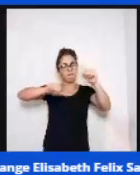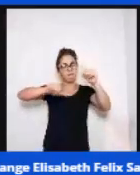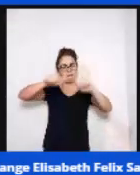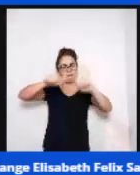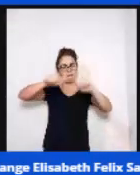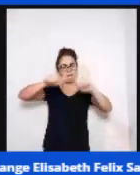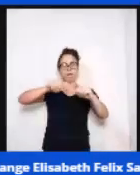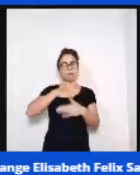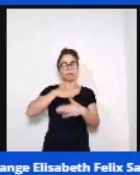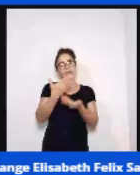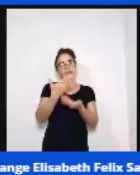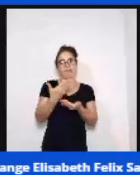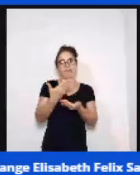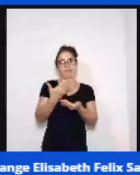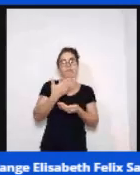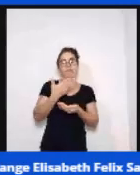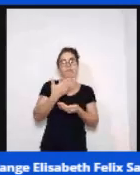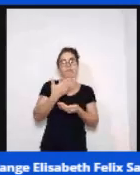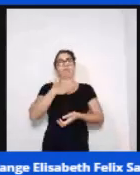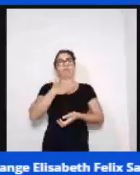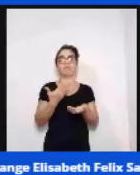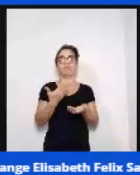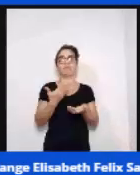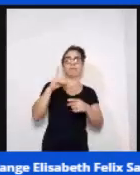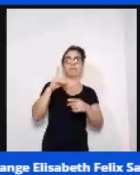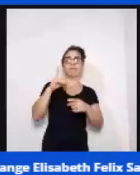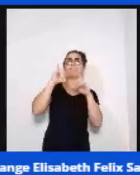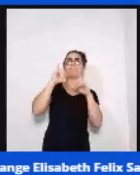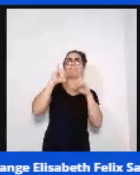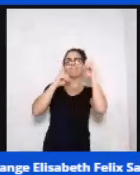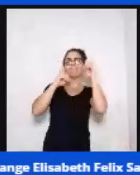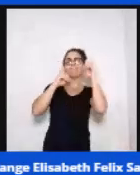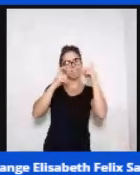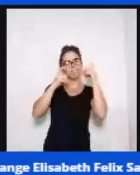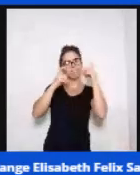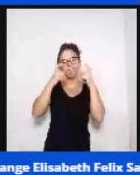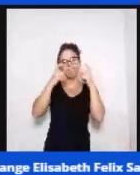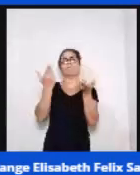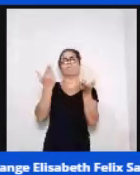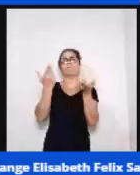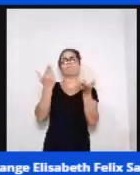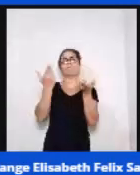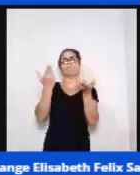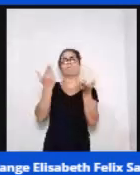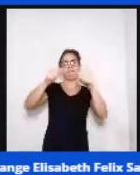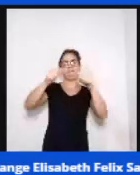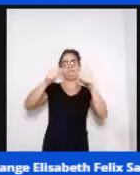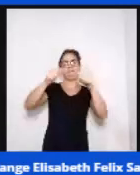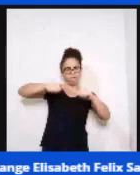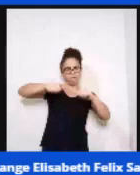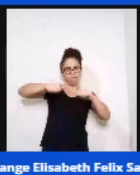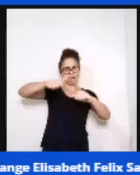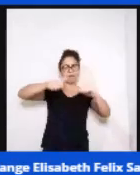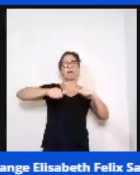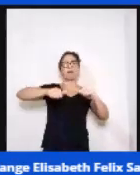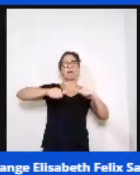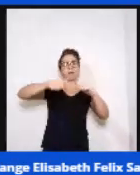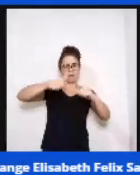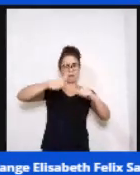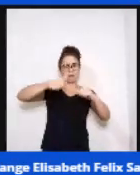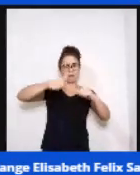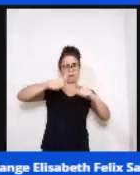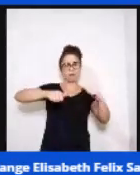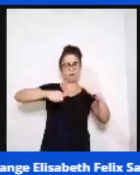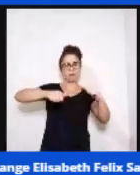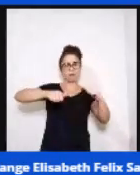né? Preocupado, né? E a avaliação ela tem ocupado um lugar central no conjunto de preocupações dos professores, né? Porque